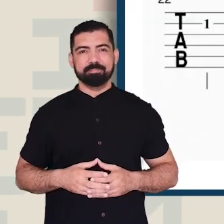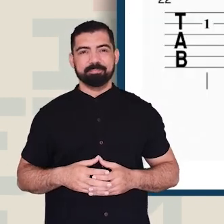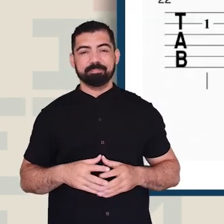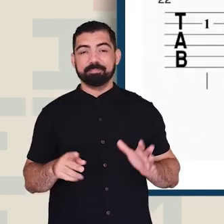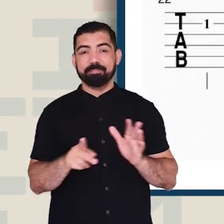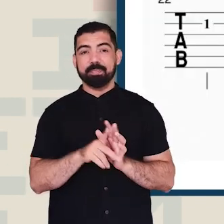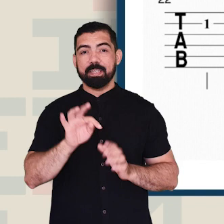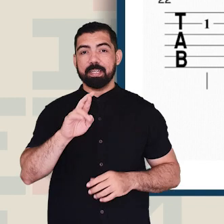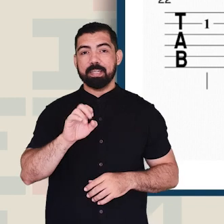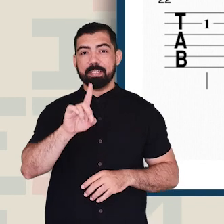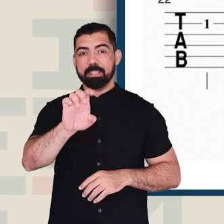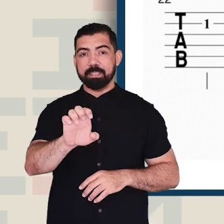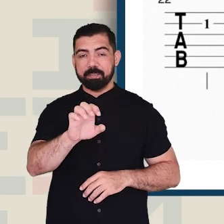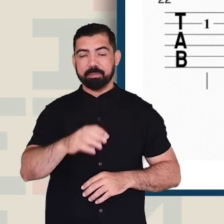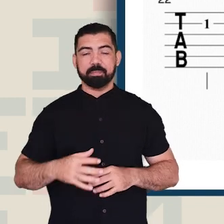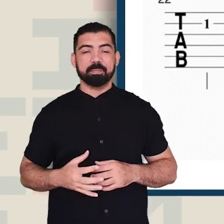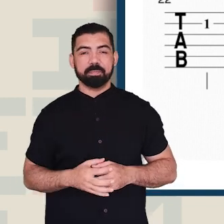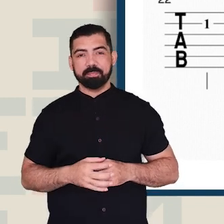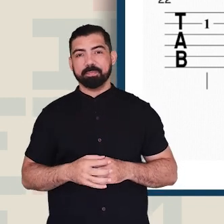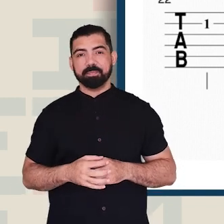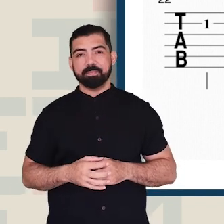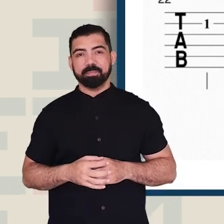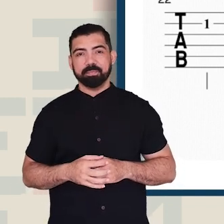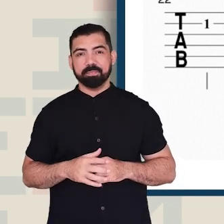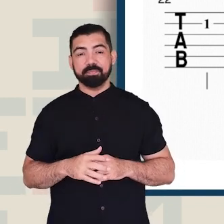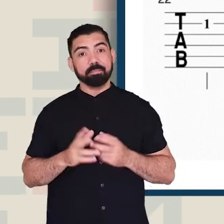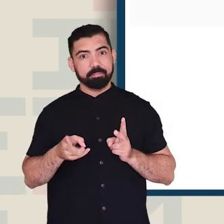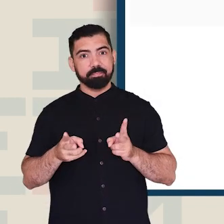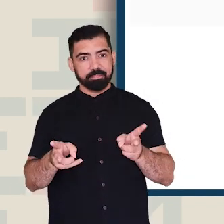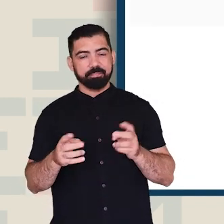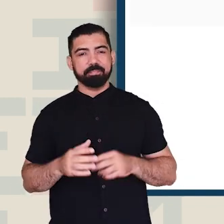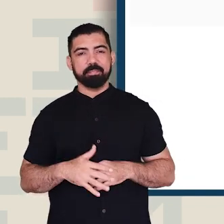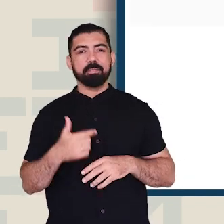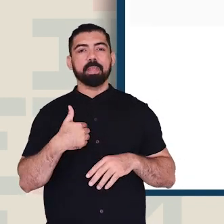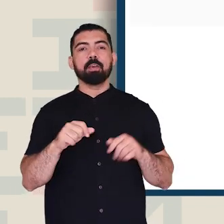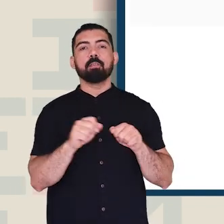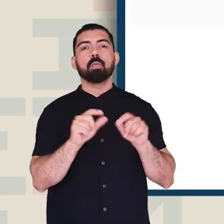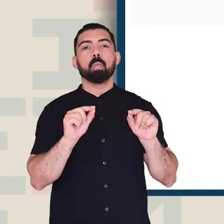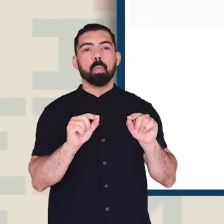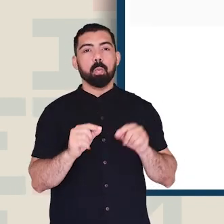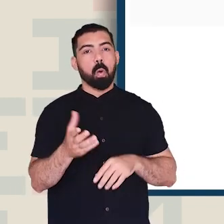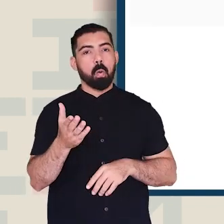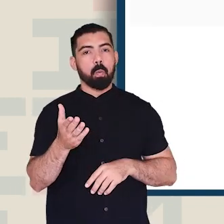tríades, ou seja, eu vou continuar aqui. Então eu fiz,